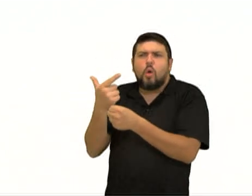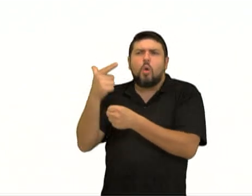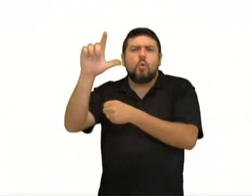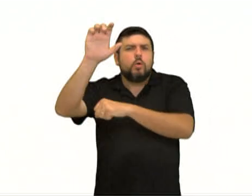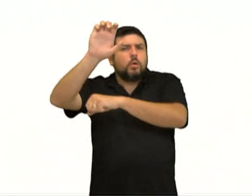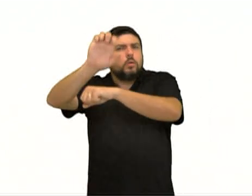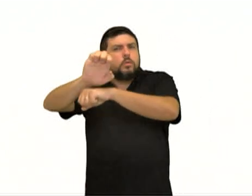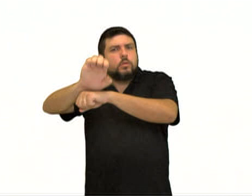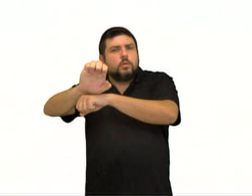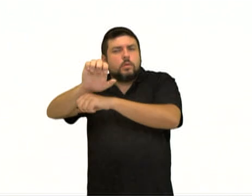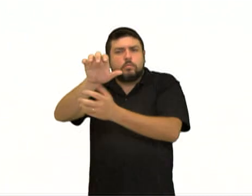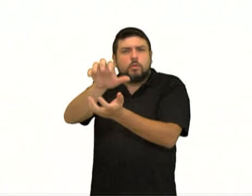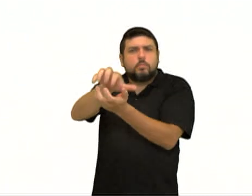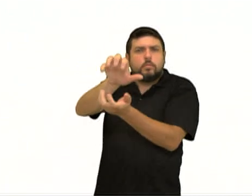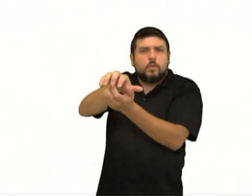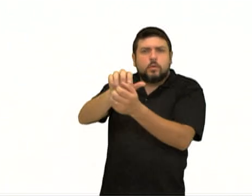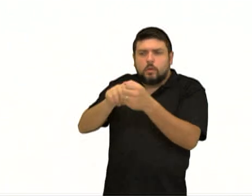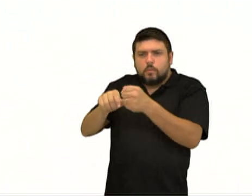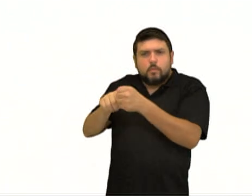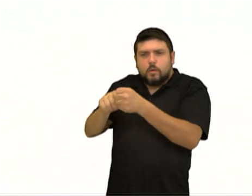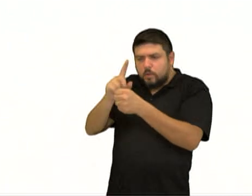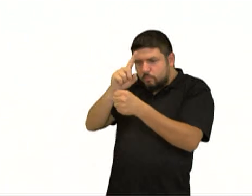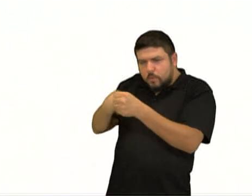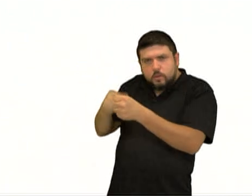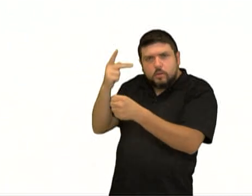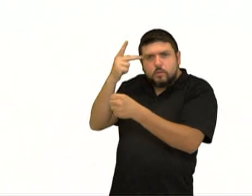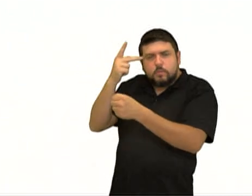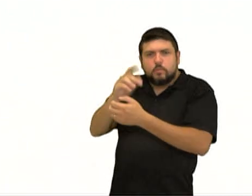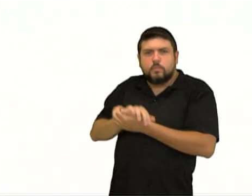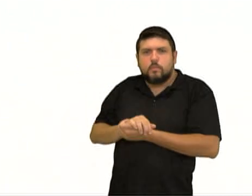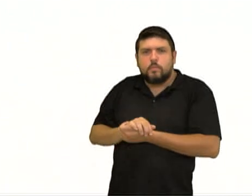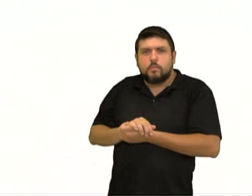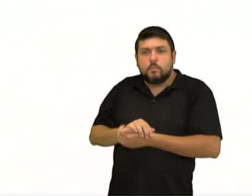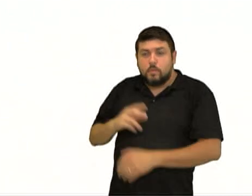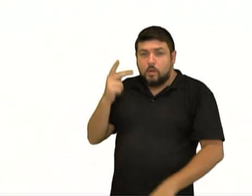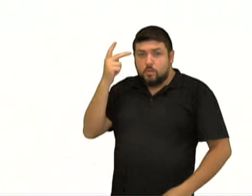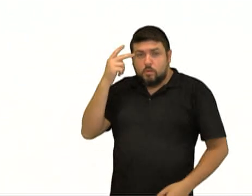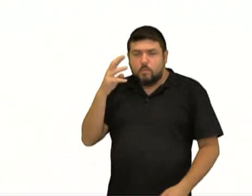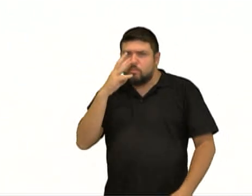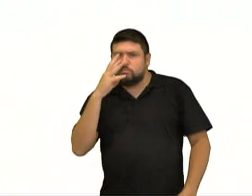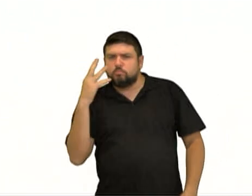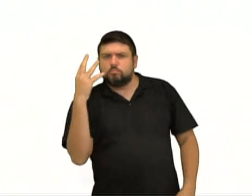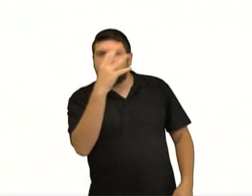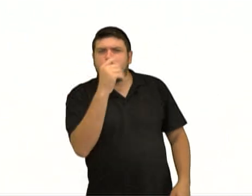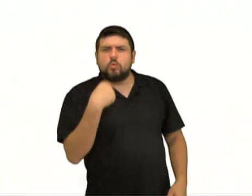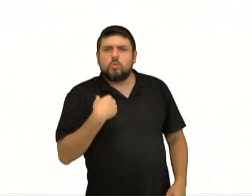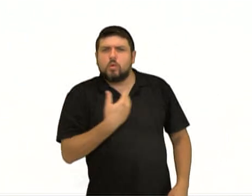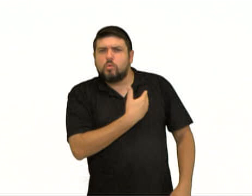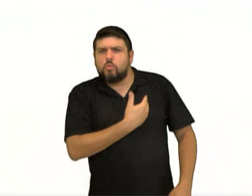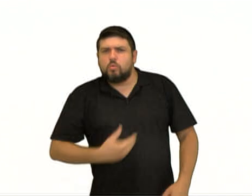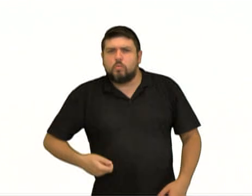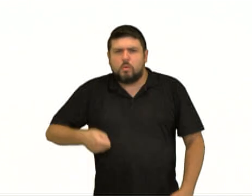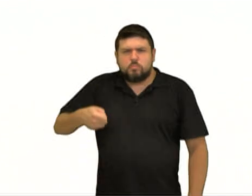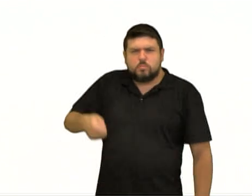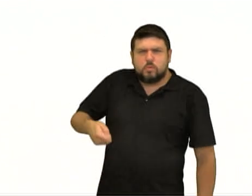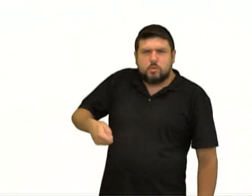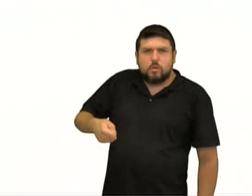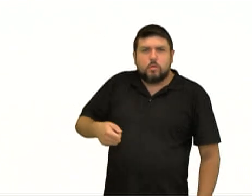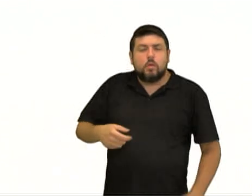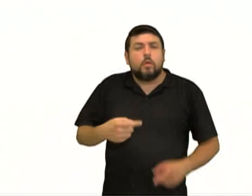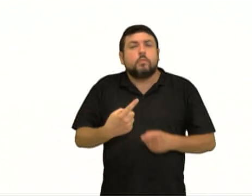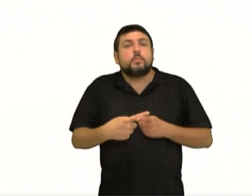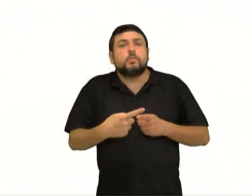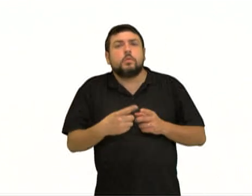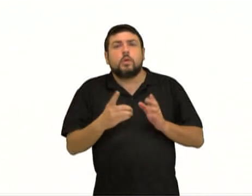Então, ainda, São Paulo acusava Getúlio de fazer um governo de ditadura, por governar por meio de decretos, já